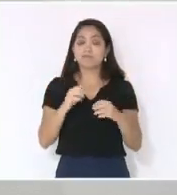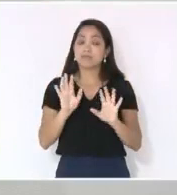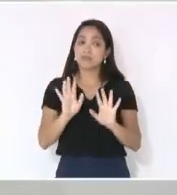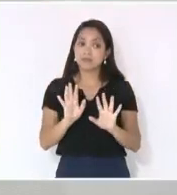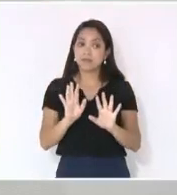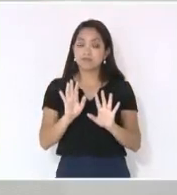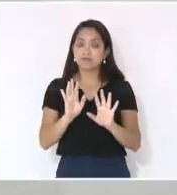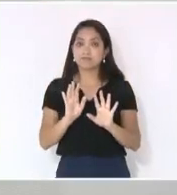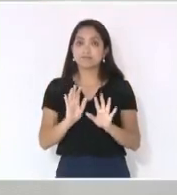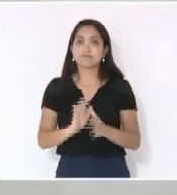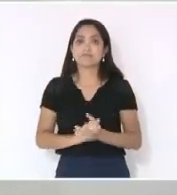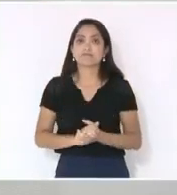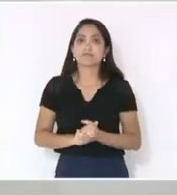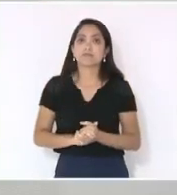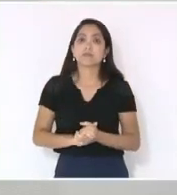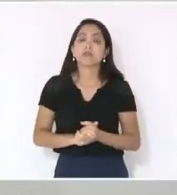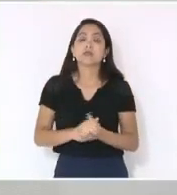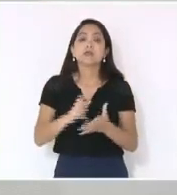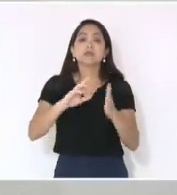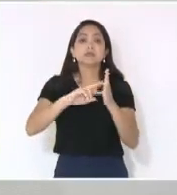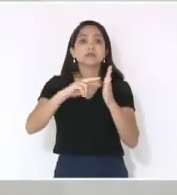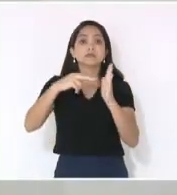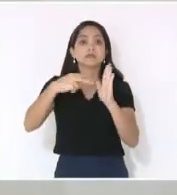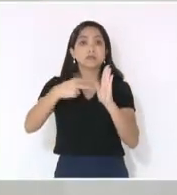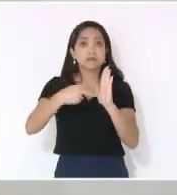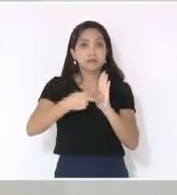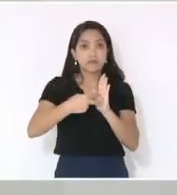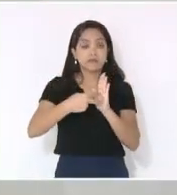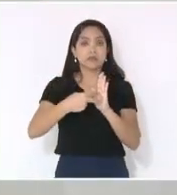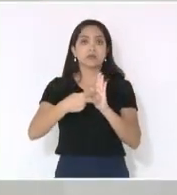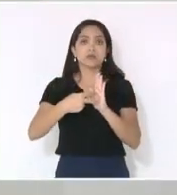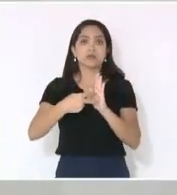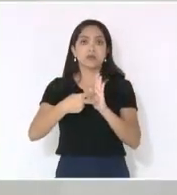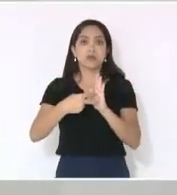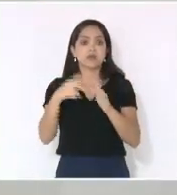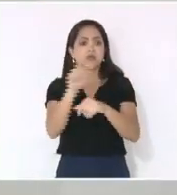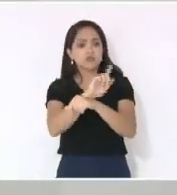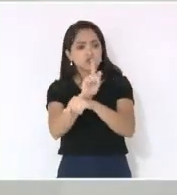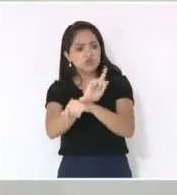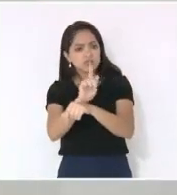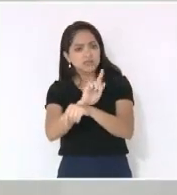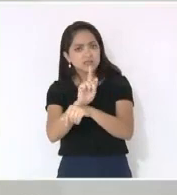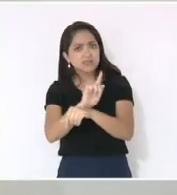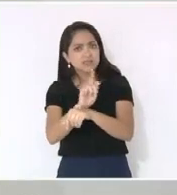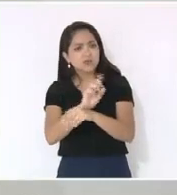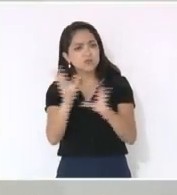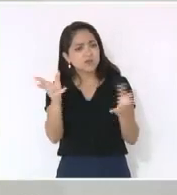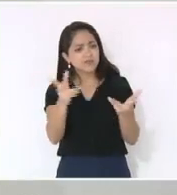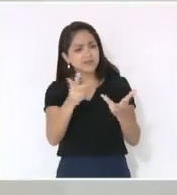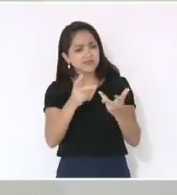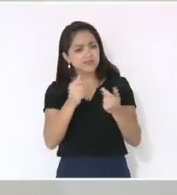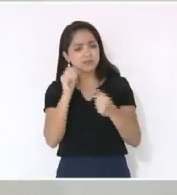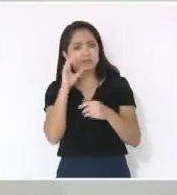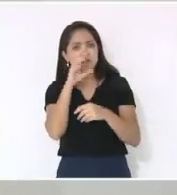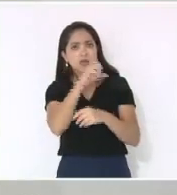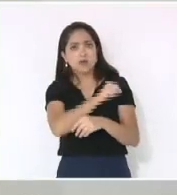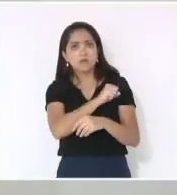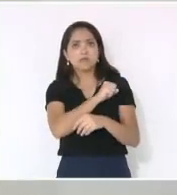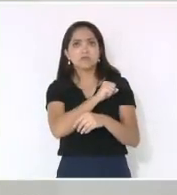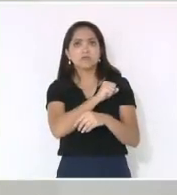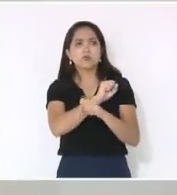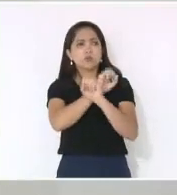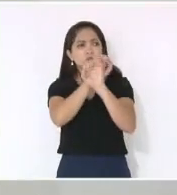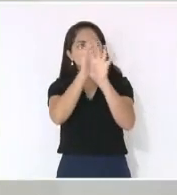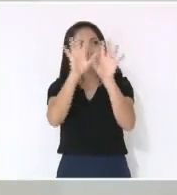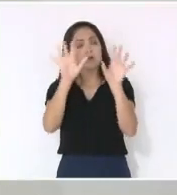Significa fazer gestão com eficiência, com rapidez, com